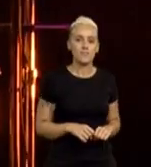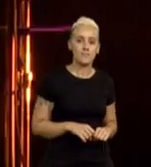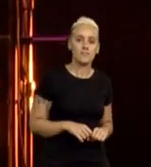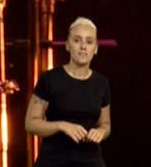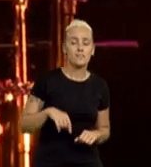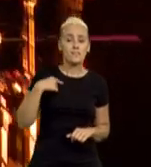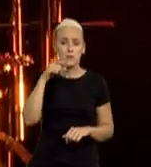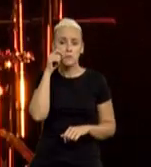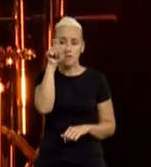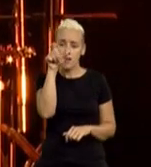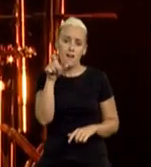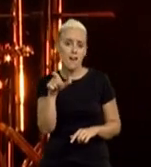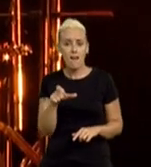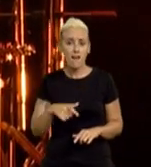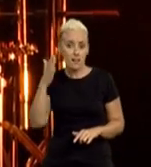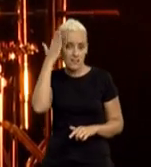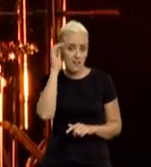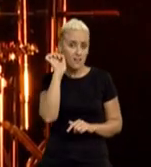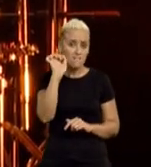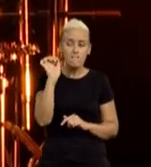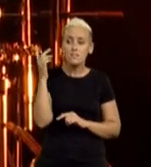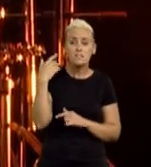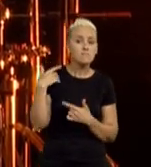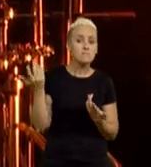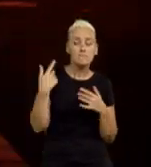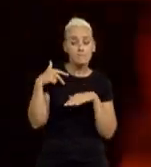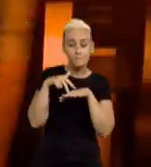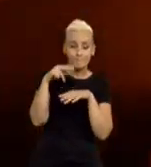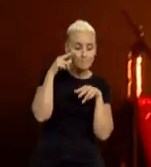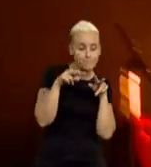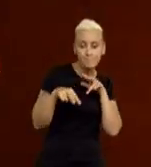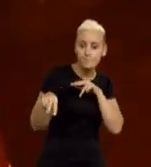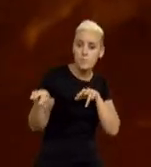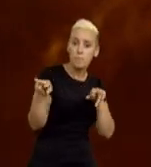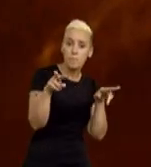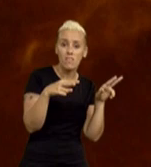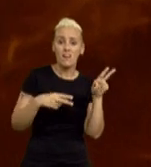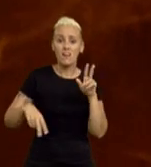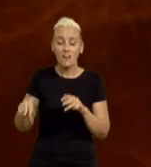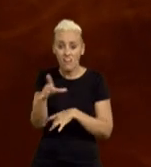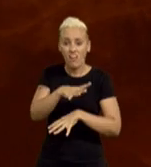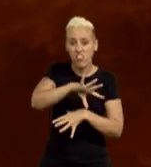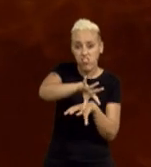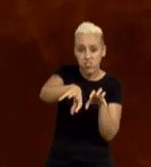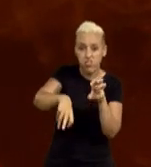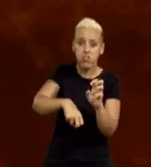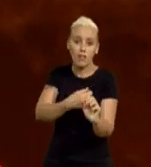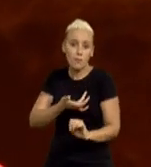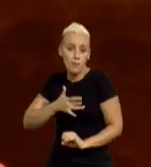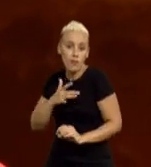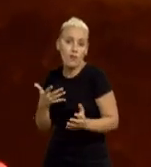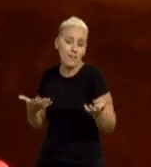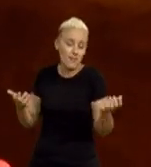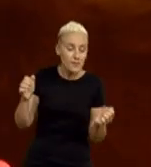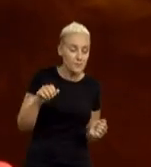A man is standing at the top of his head, looking down to the ruins of the love and welfare